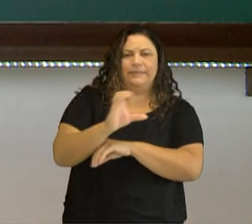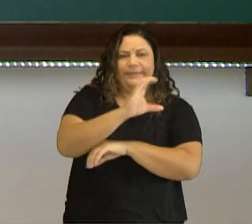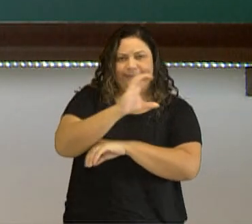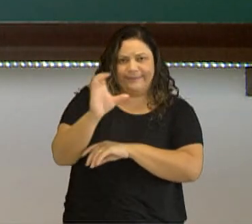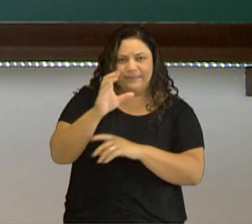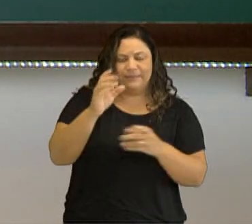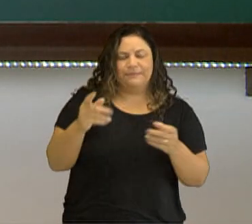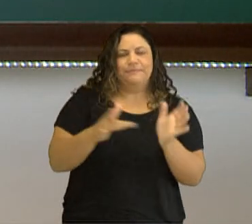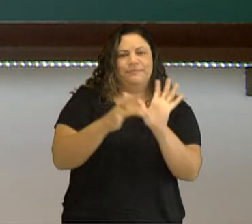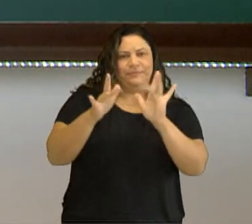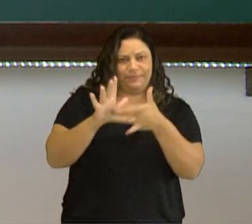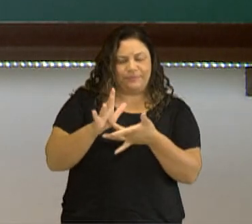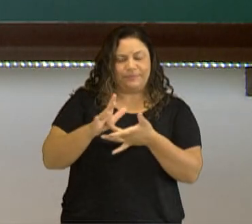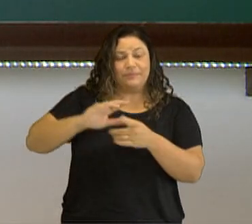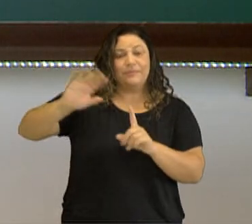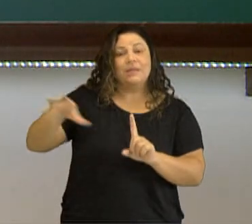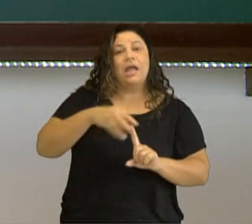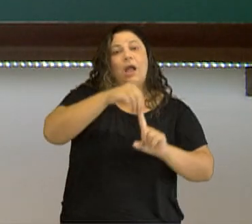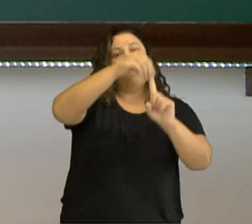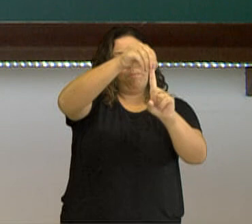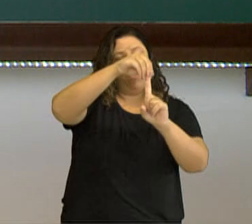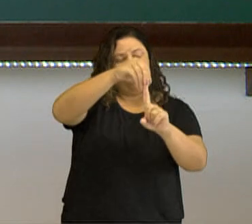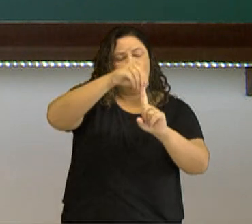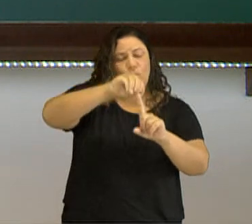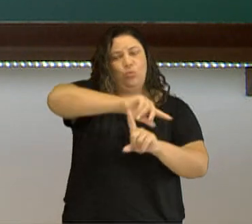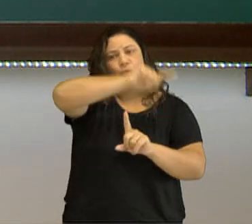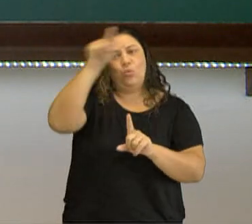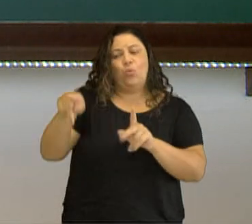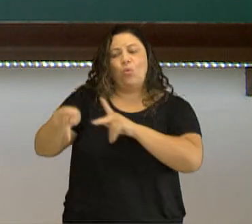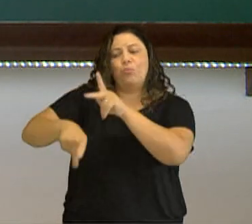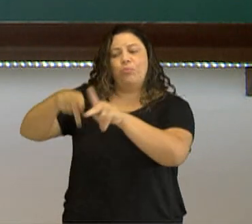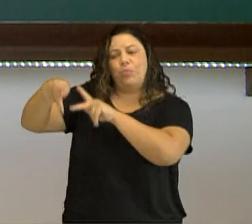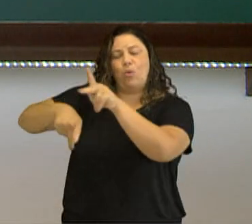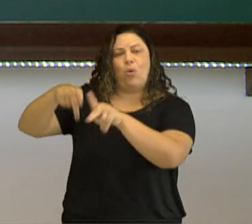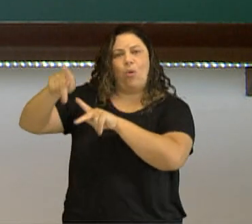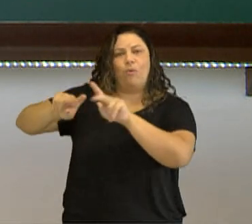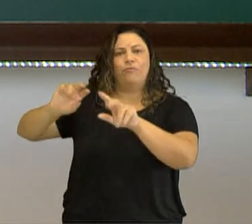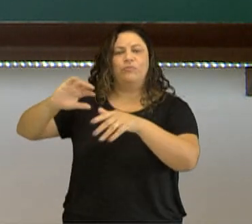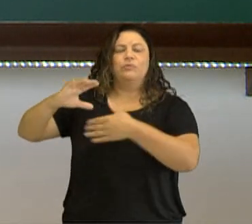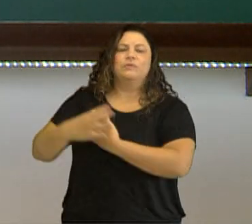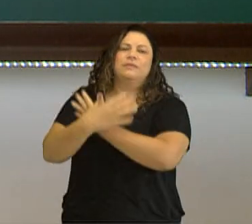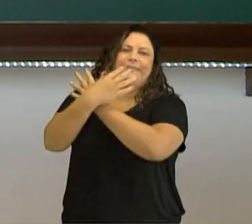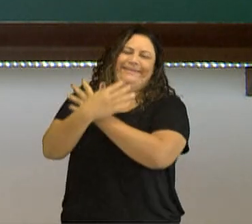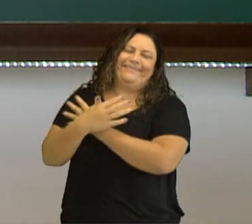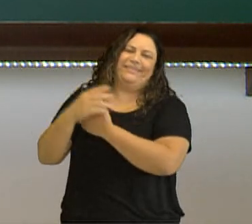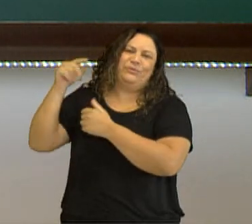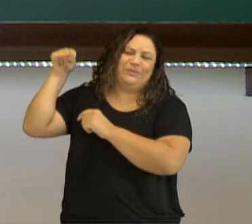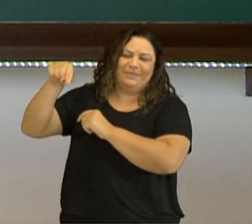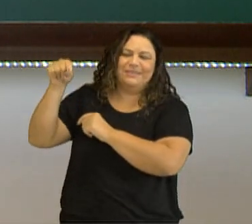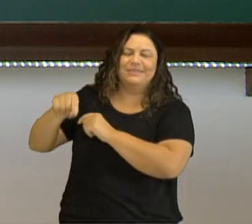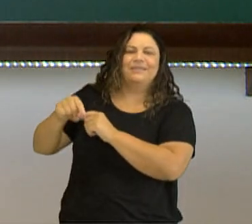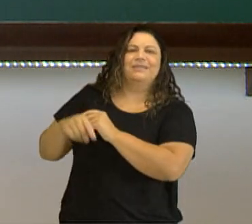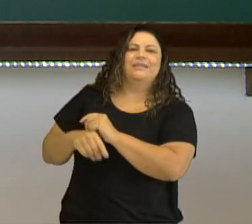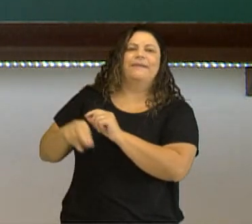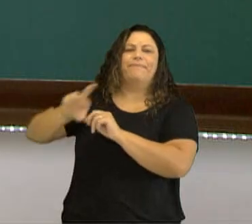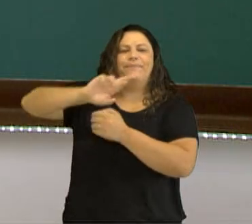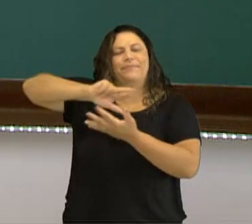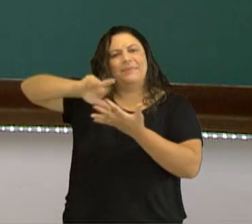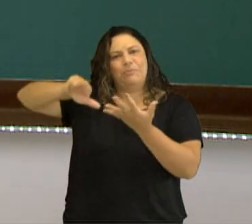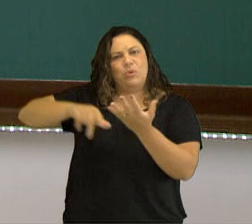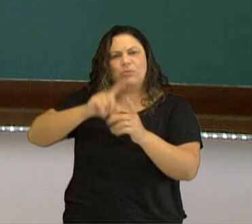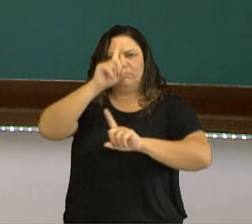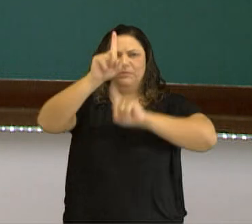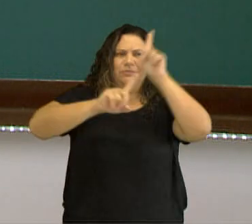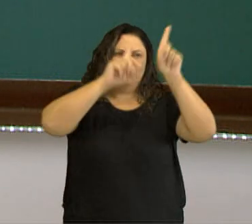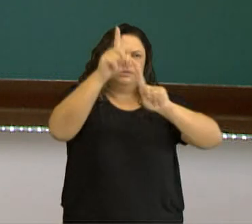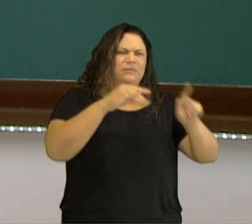século XVI, ela é monoteísta. Povos incas de cultura politeístas, né? Uma invenção curiosa que eu